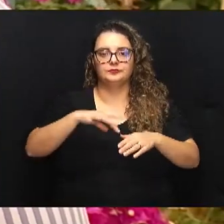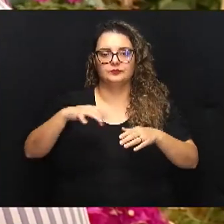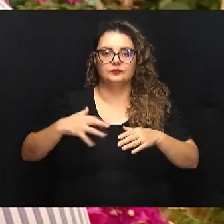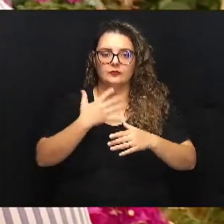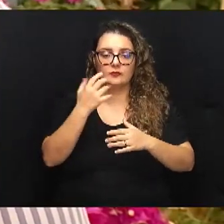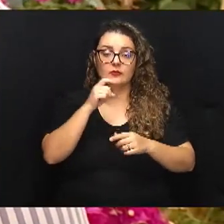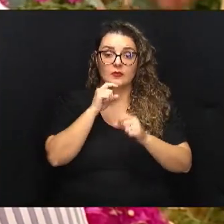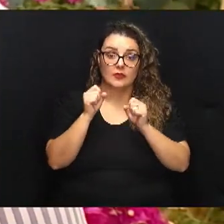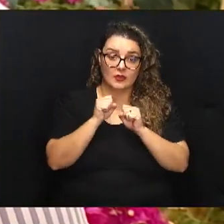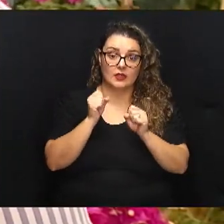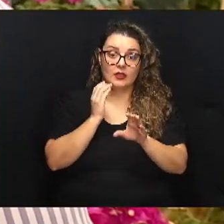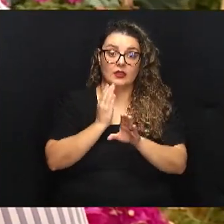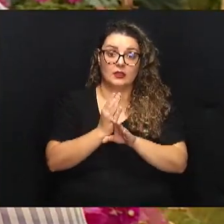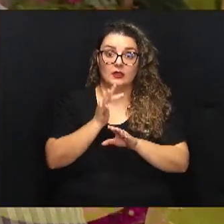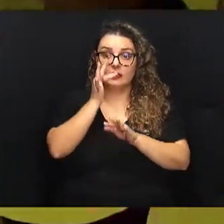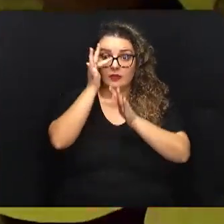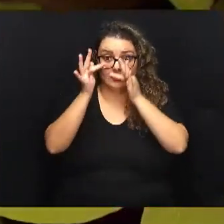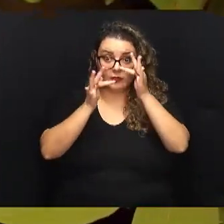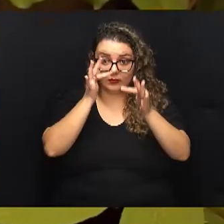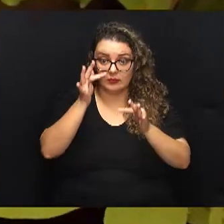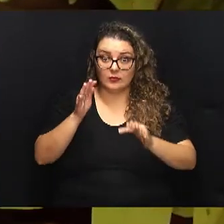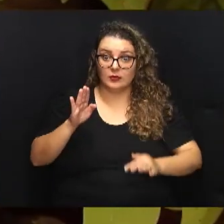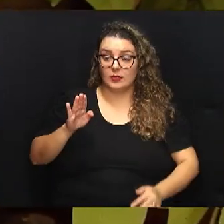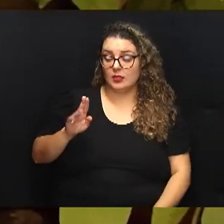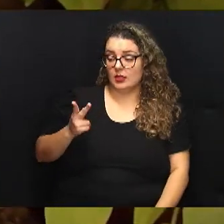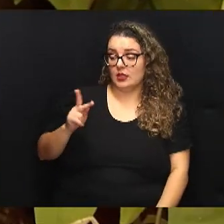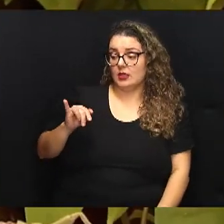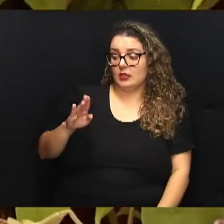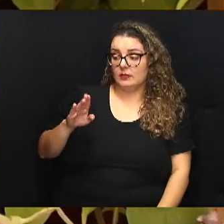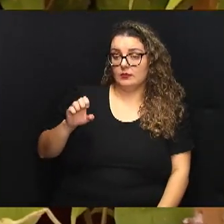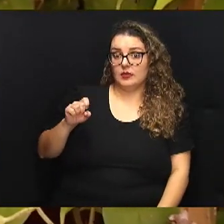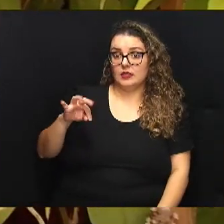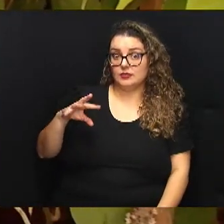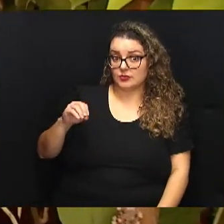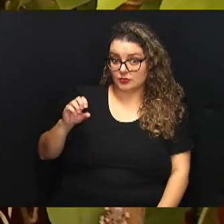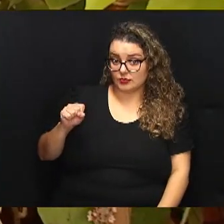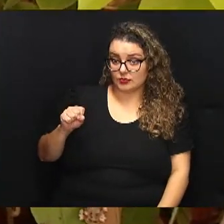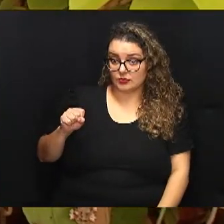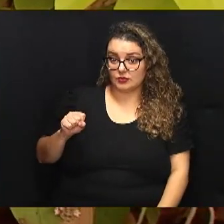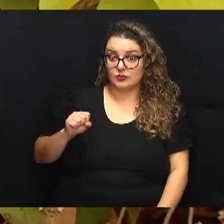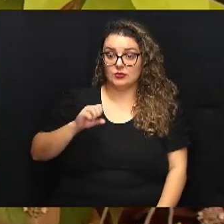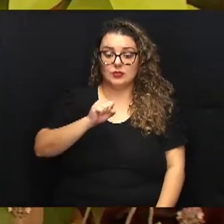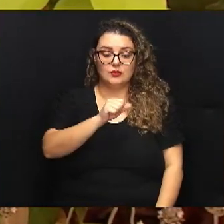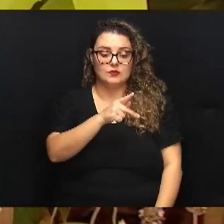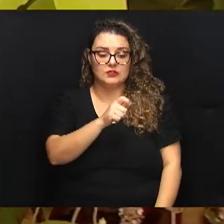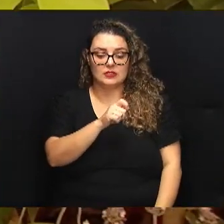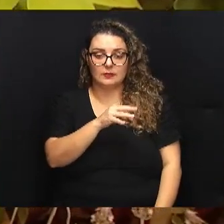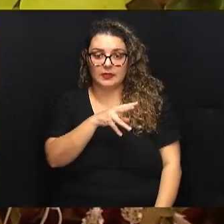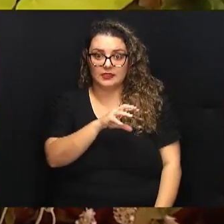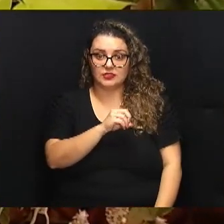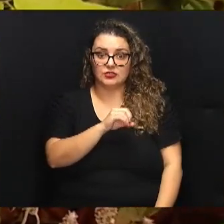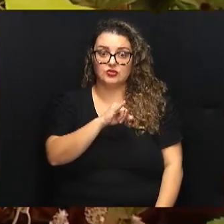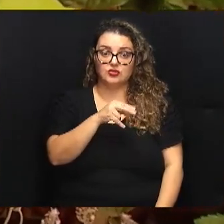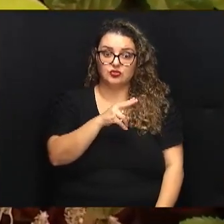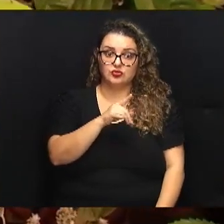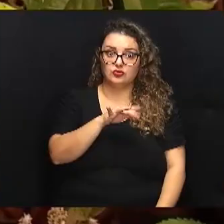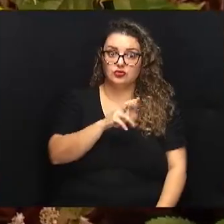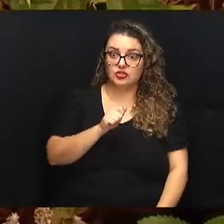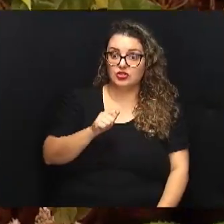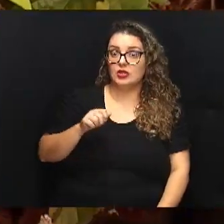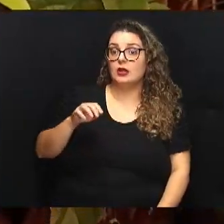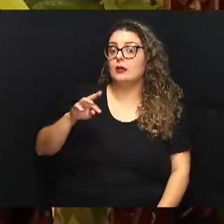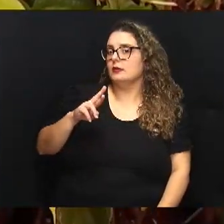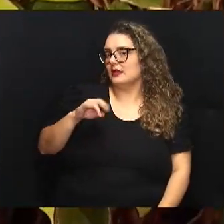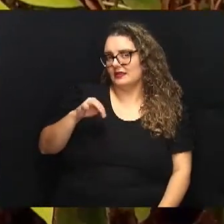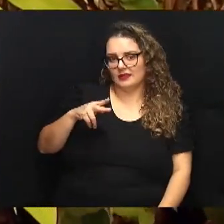são encontradas as flores, hibiscos, o sapatinho de judia, para a trepadeira fica muito lindo,